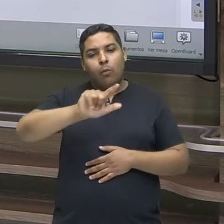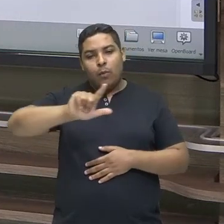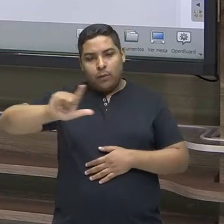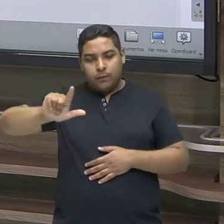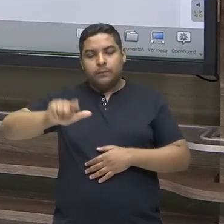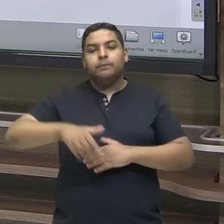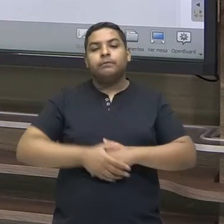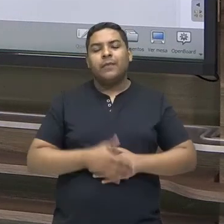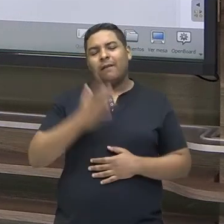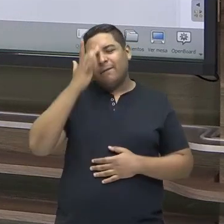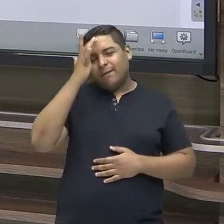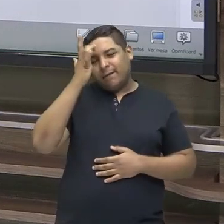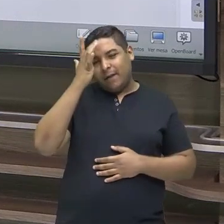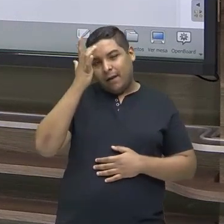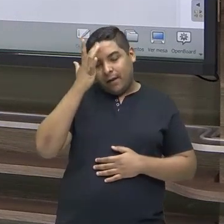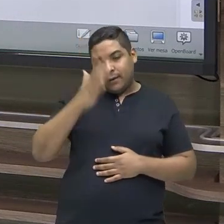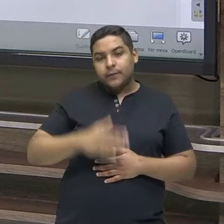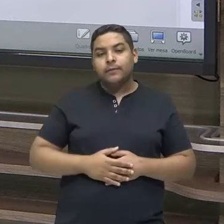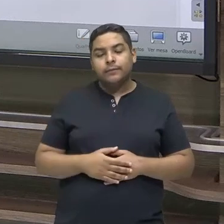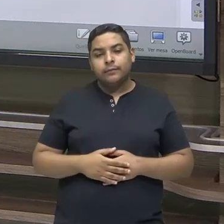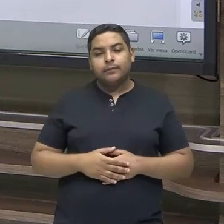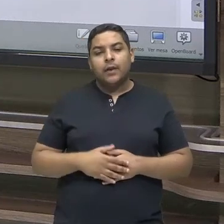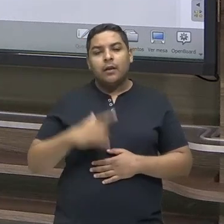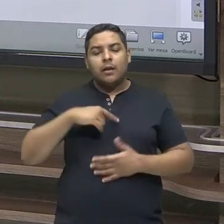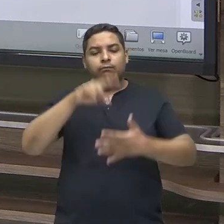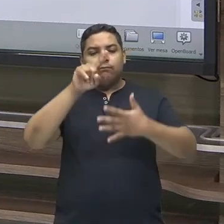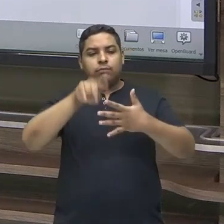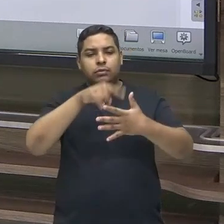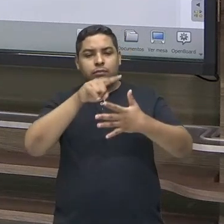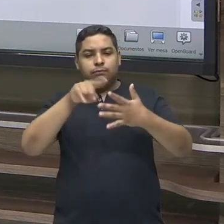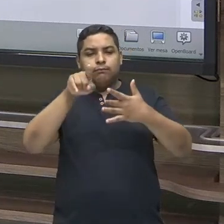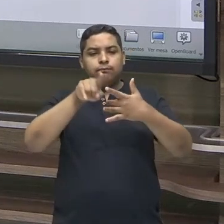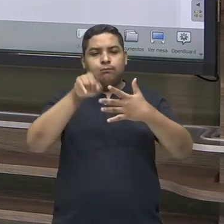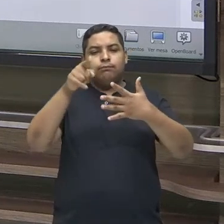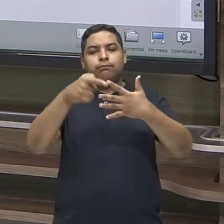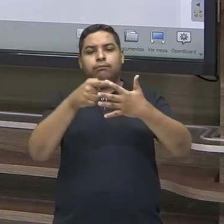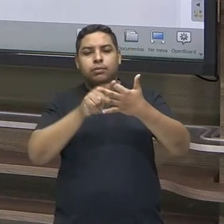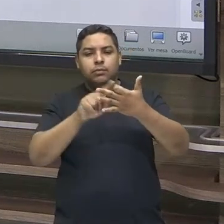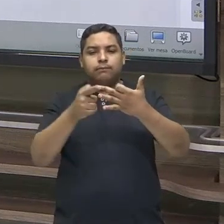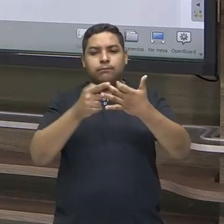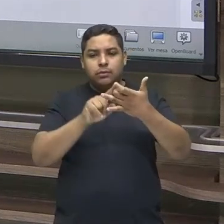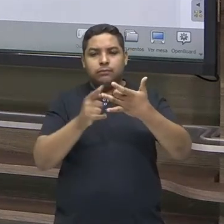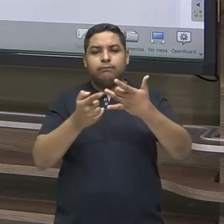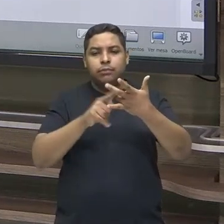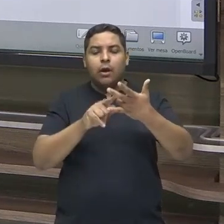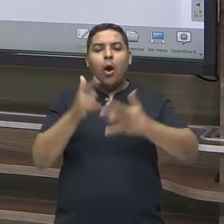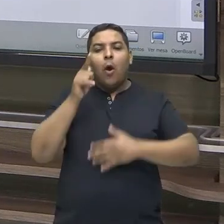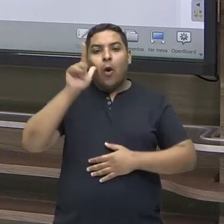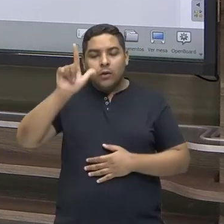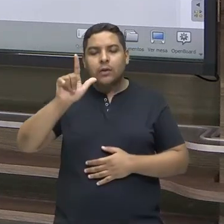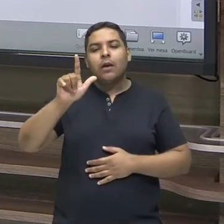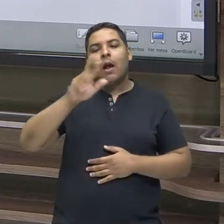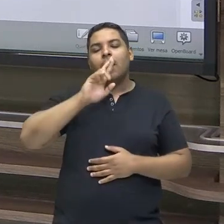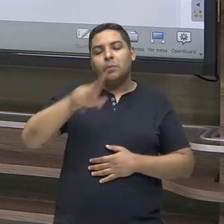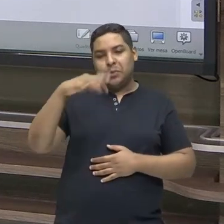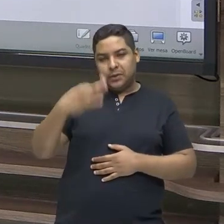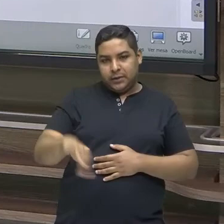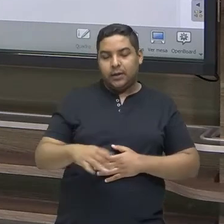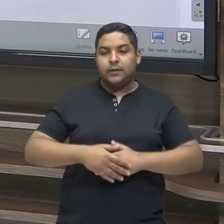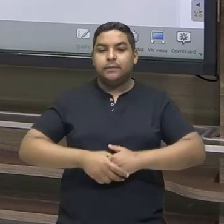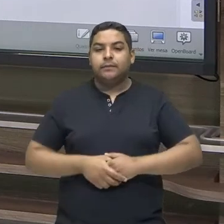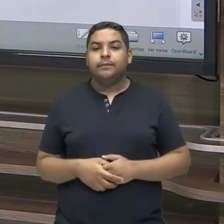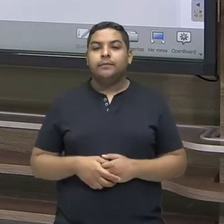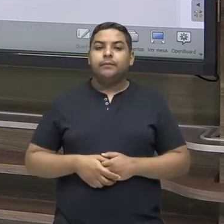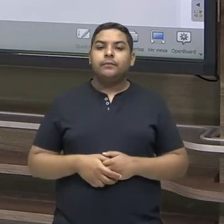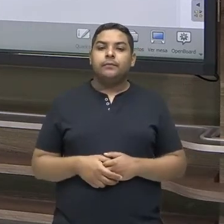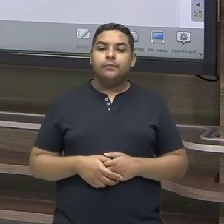aí bem fácil, né? Por eliminação a gente chegaria aí à resposta correta. Vou olhar então agora novamente a questão, depois a gente